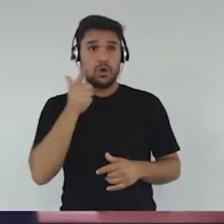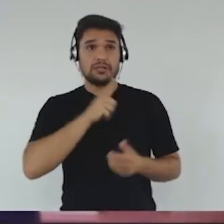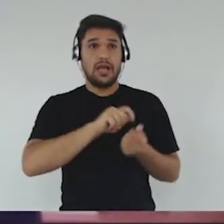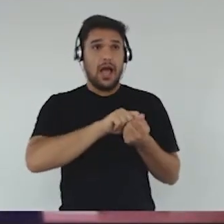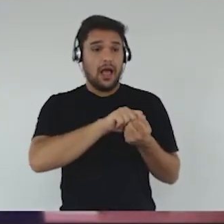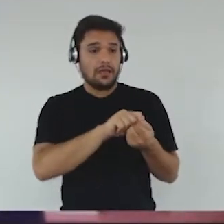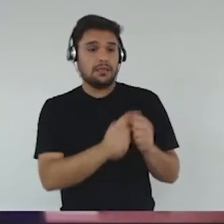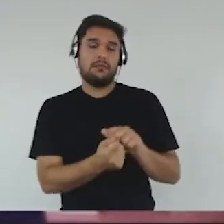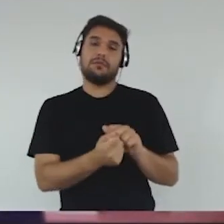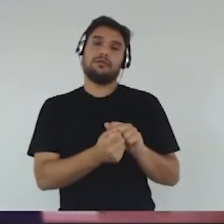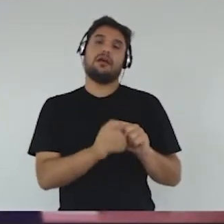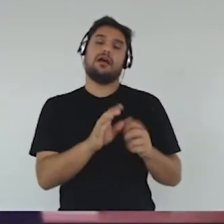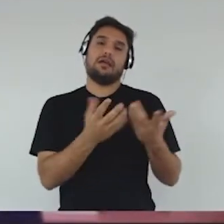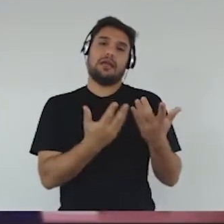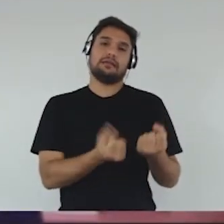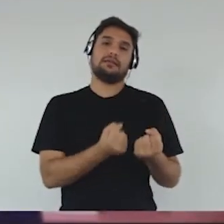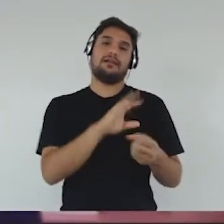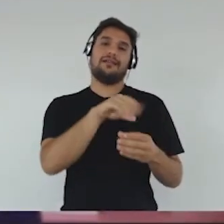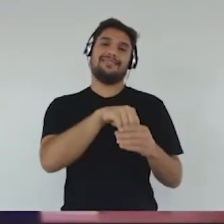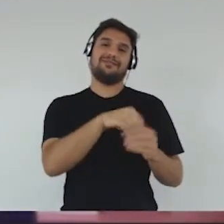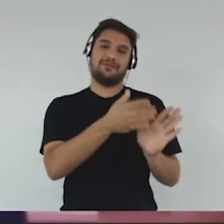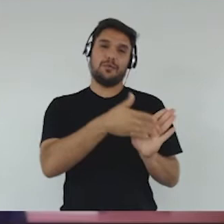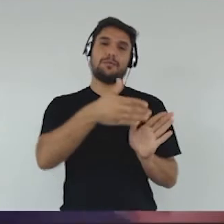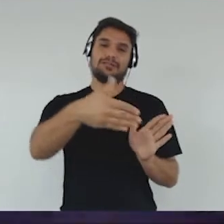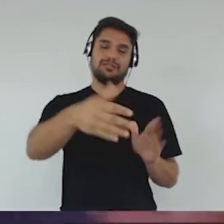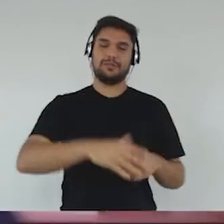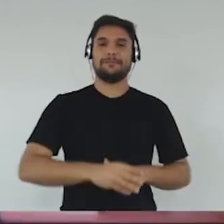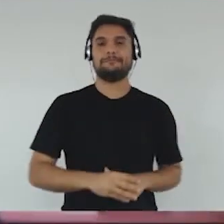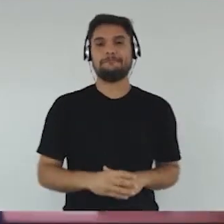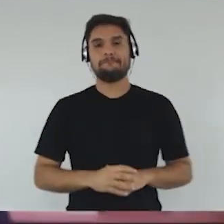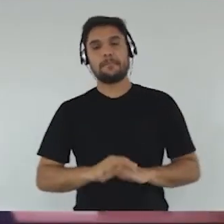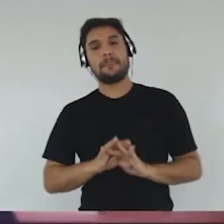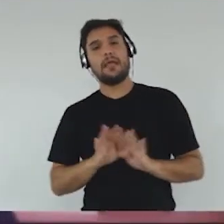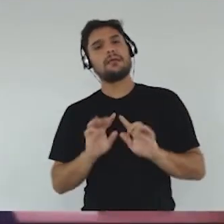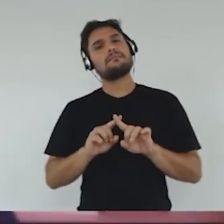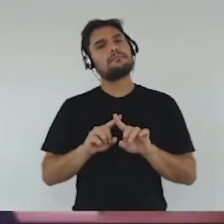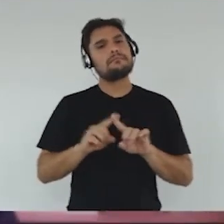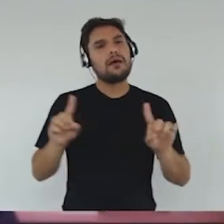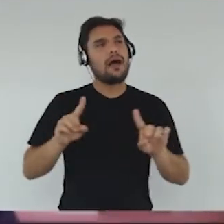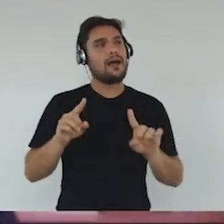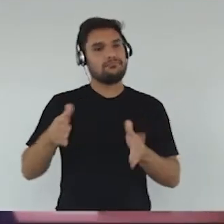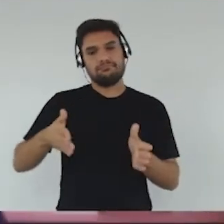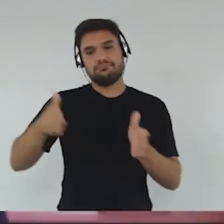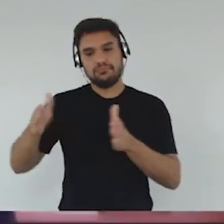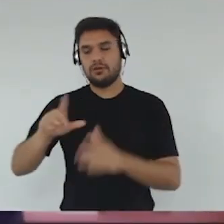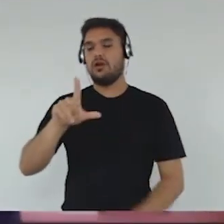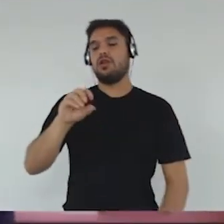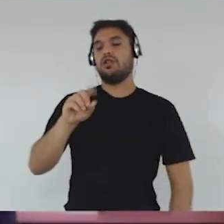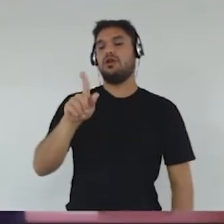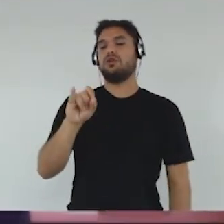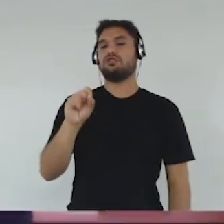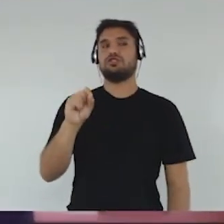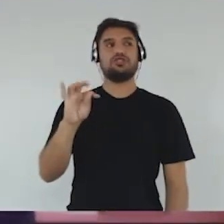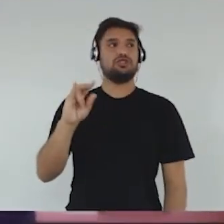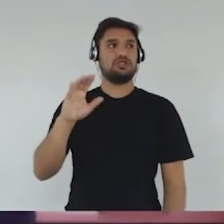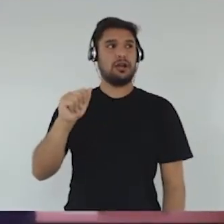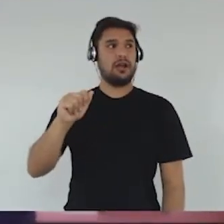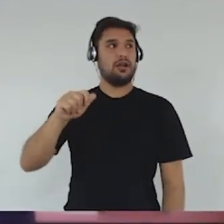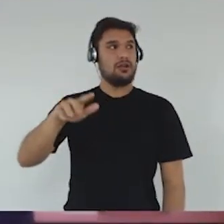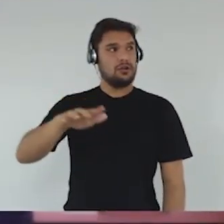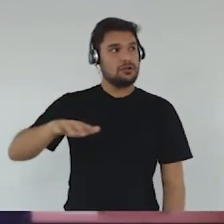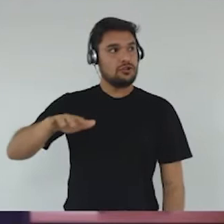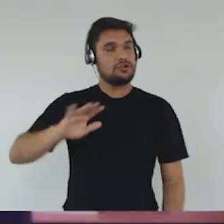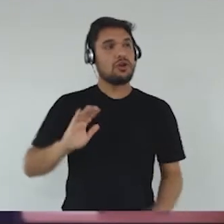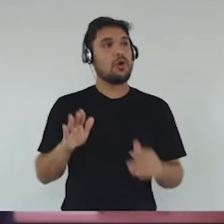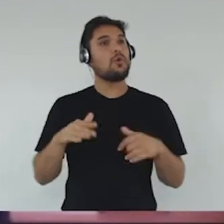adequá-las e admiti-las ou não no seu procedimento. Portanto, agora no plano da logística, qual foi o grande papel desempenhado